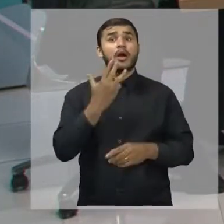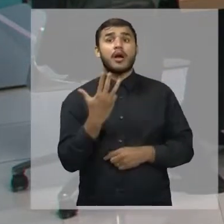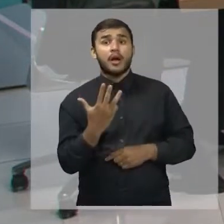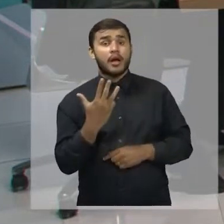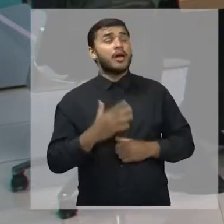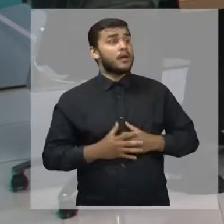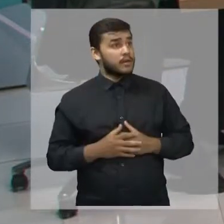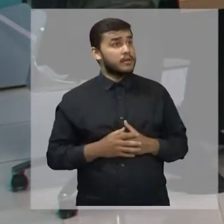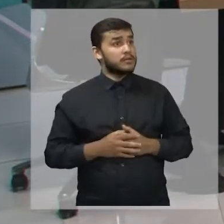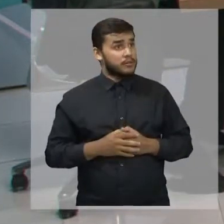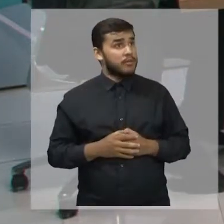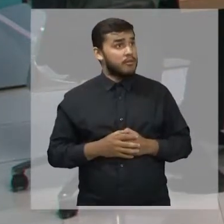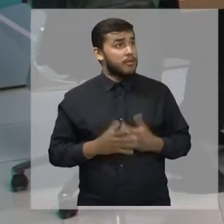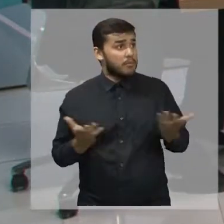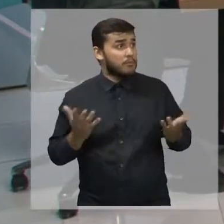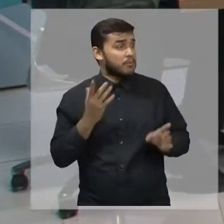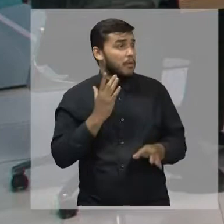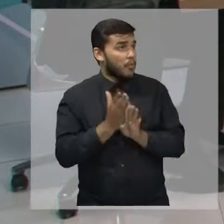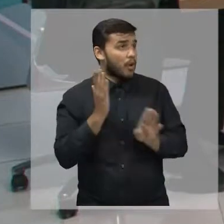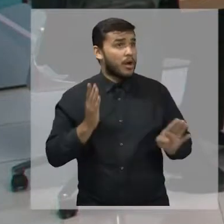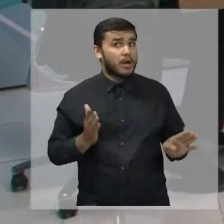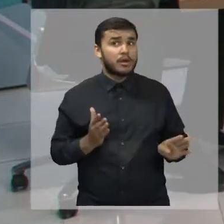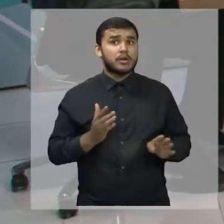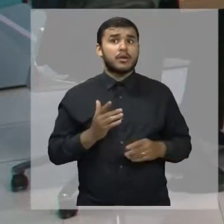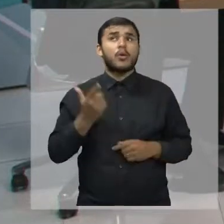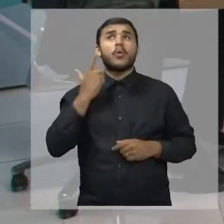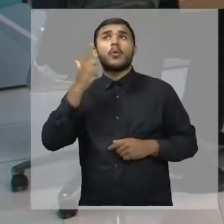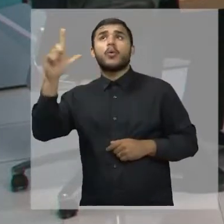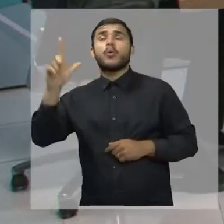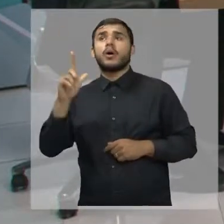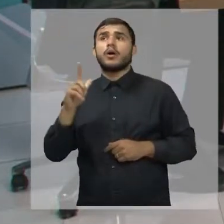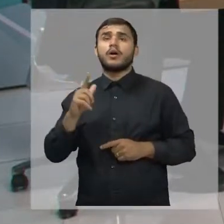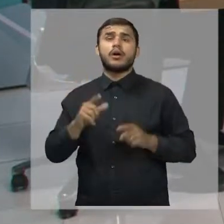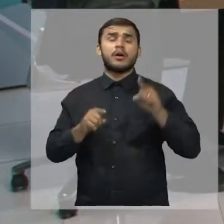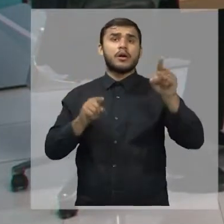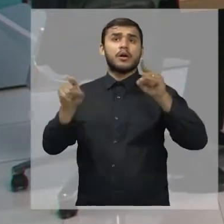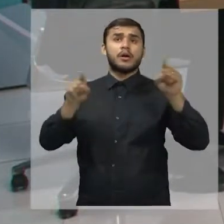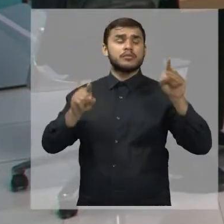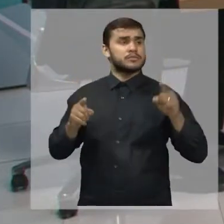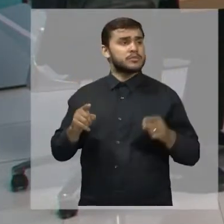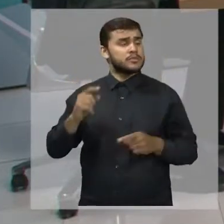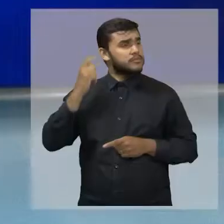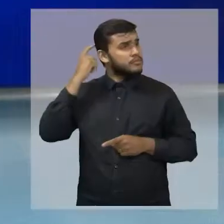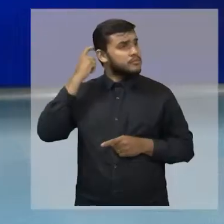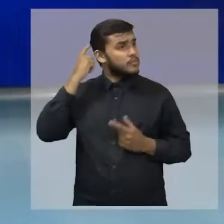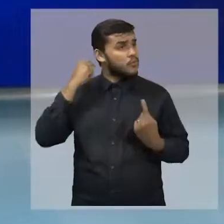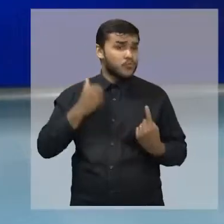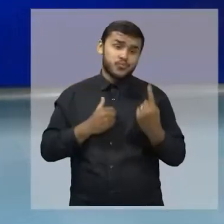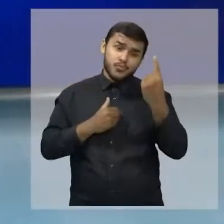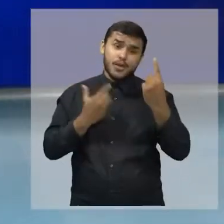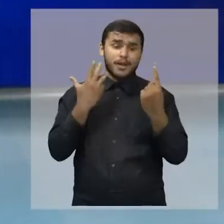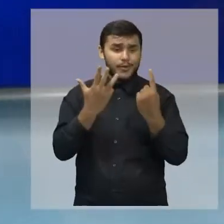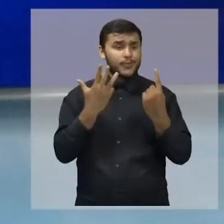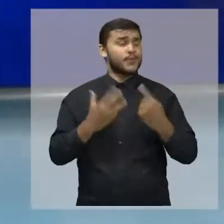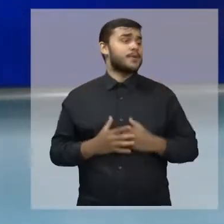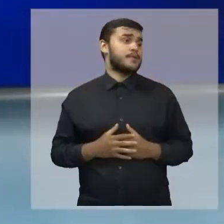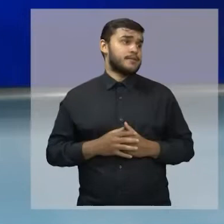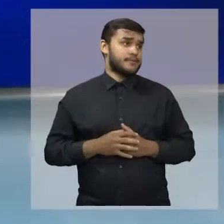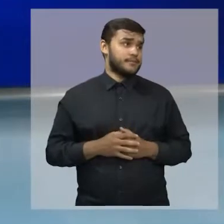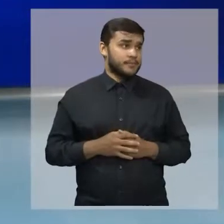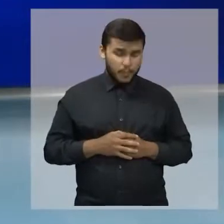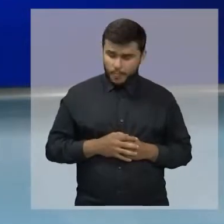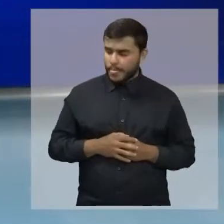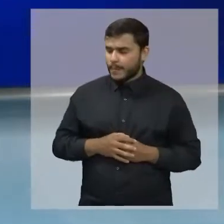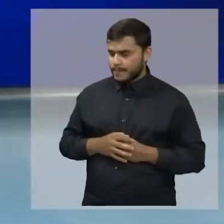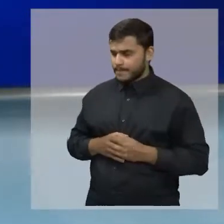causa do Lula. Não é por causa do Nardoni, do fulano Nardoni, Reistoff, é por causa do Lula. Dos 800 mil presos que povoam